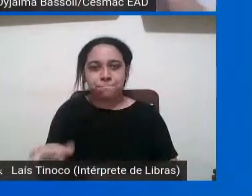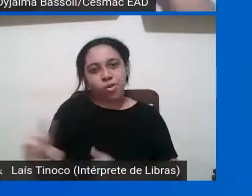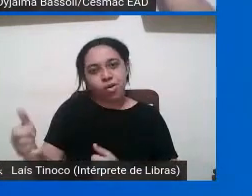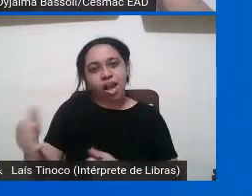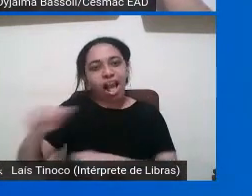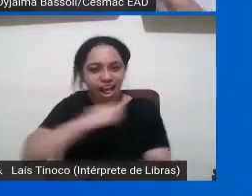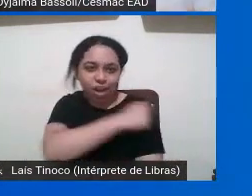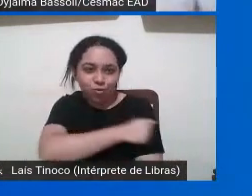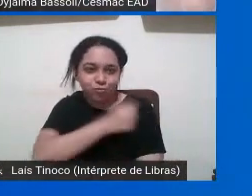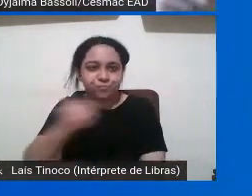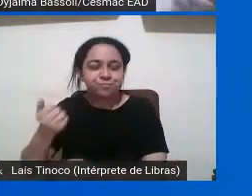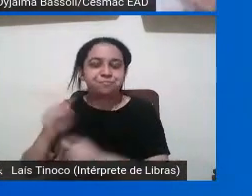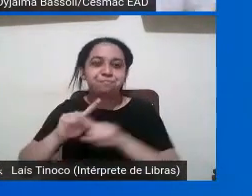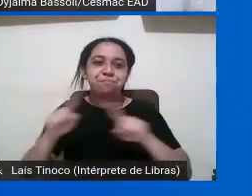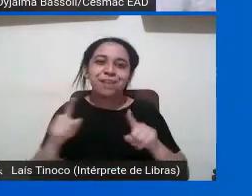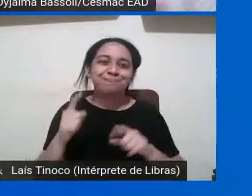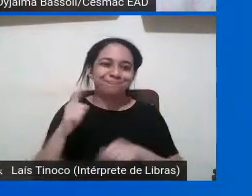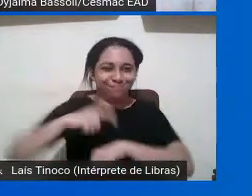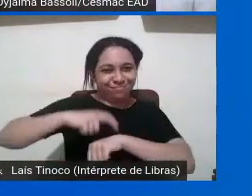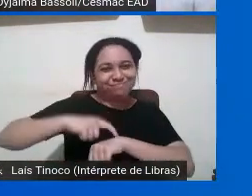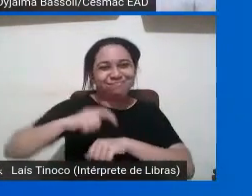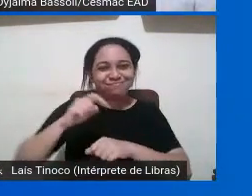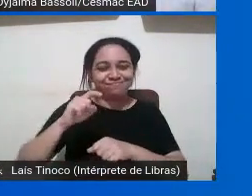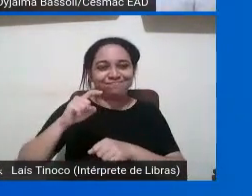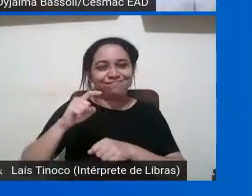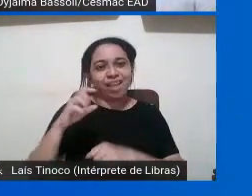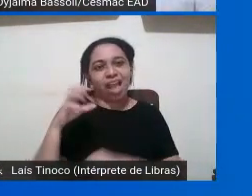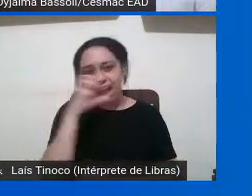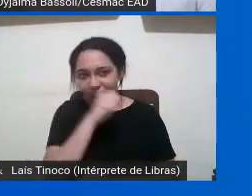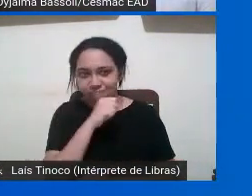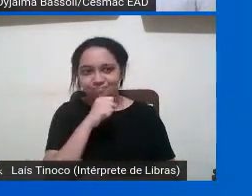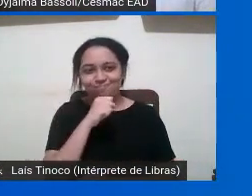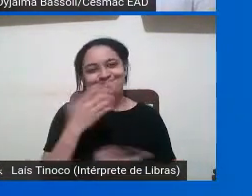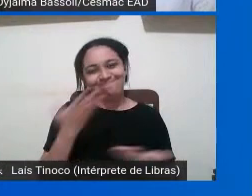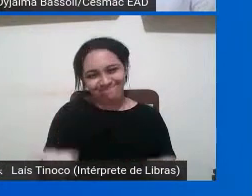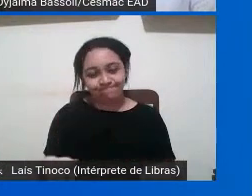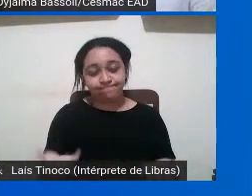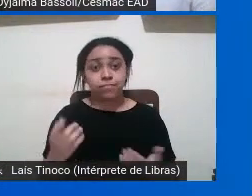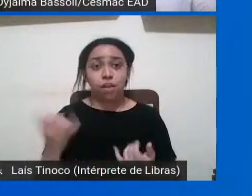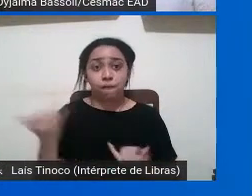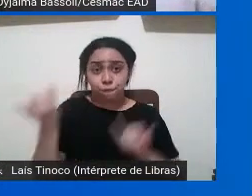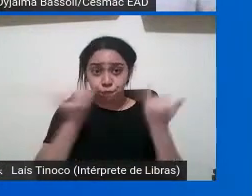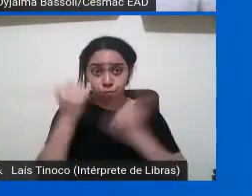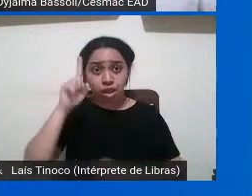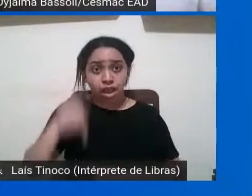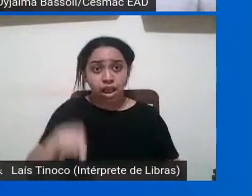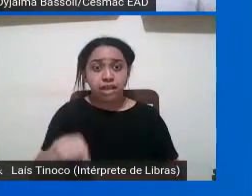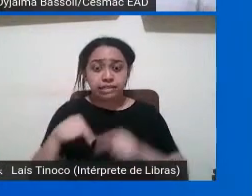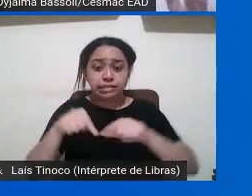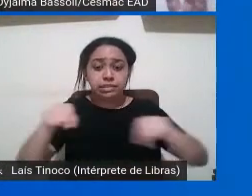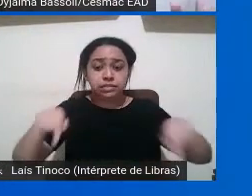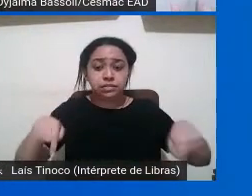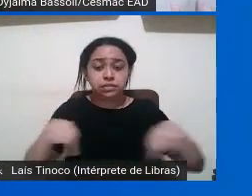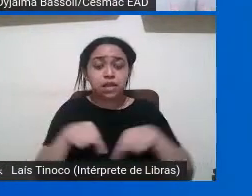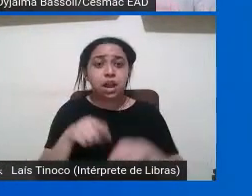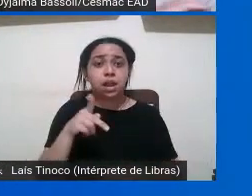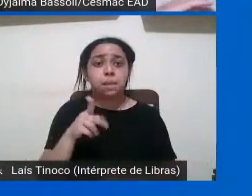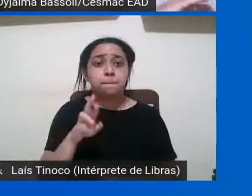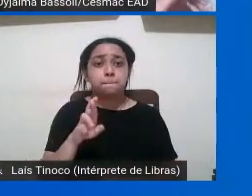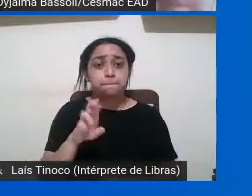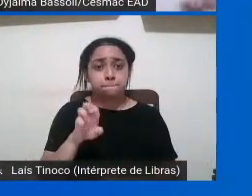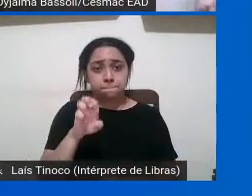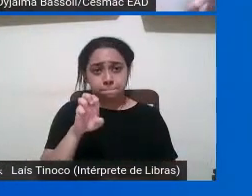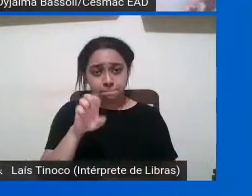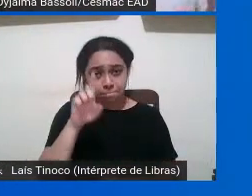todos esses dados para vocês então eu tô trazendo algumas informações e uma delas é a sala de pré ambientação essa